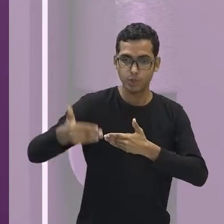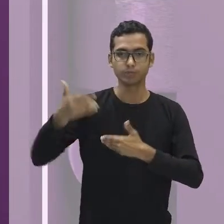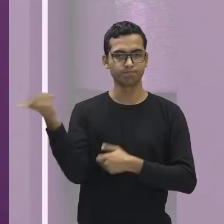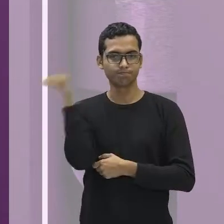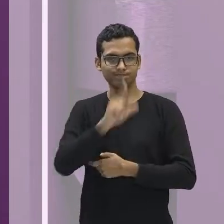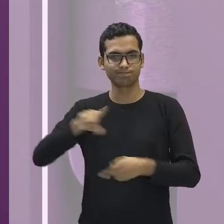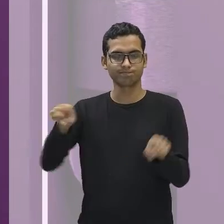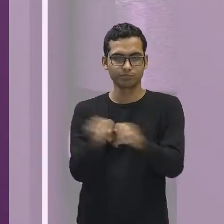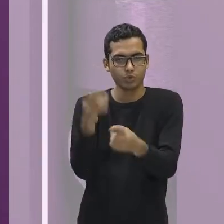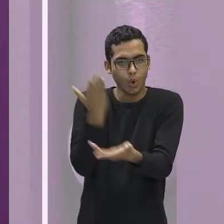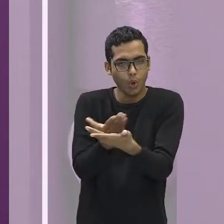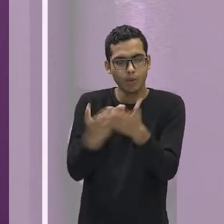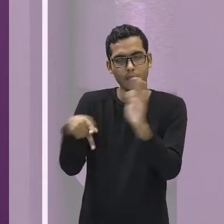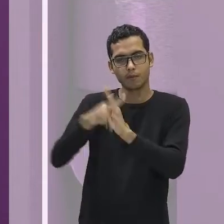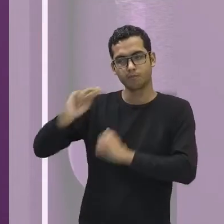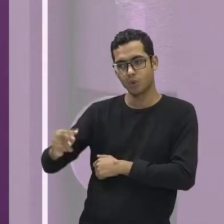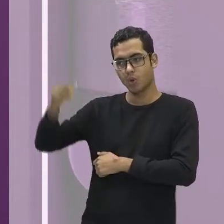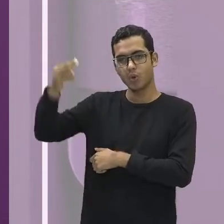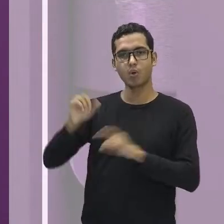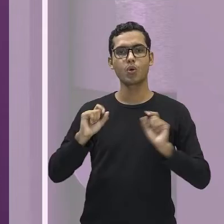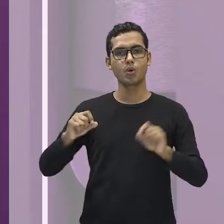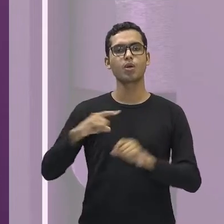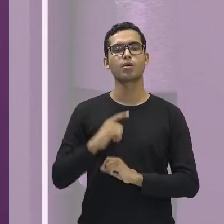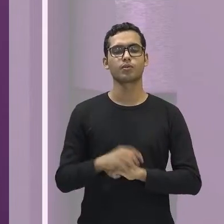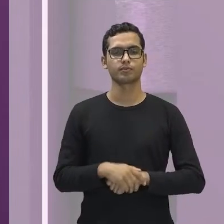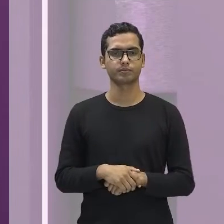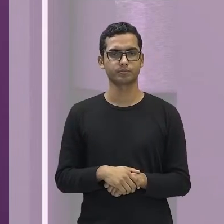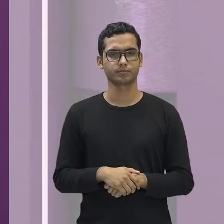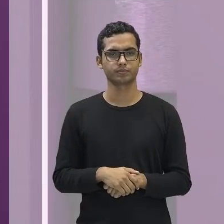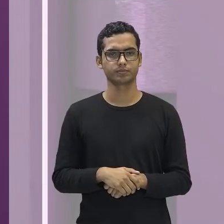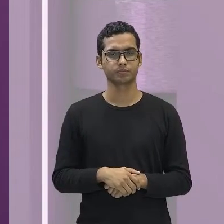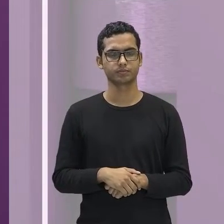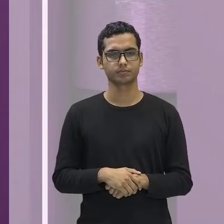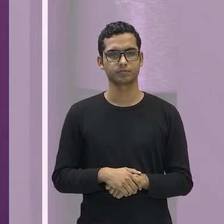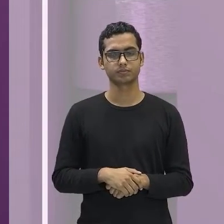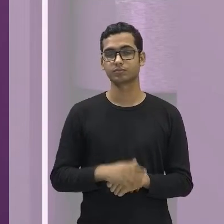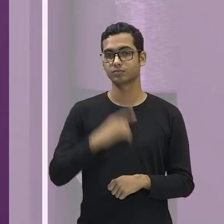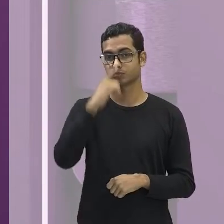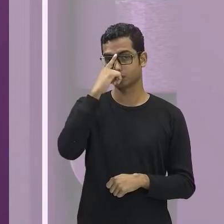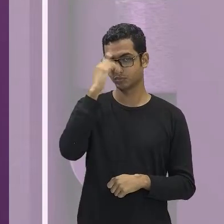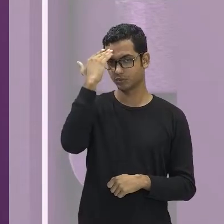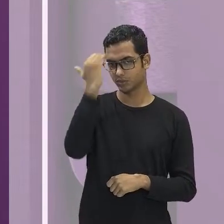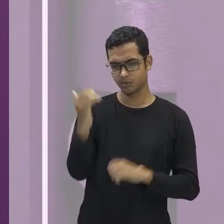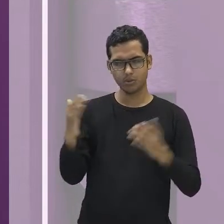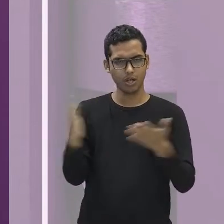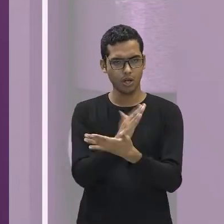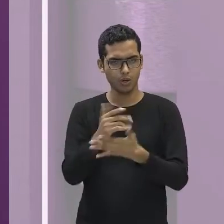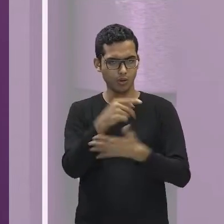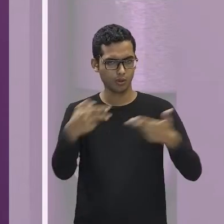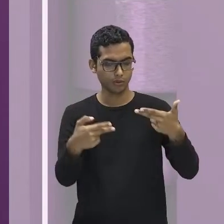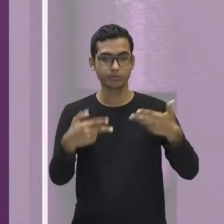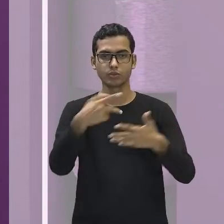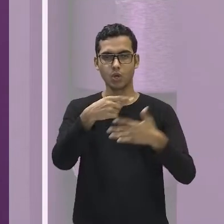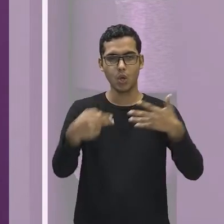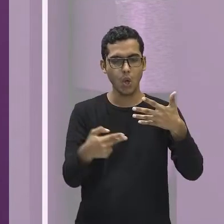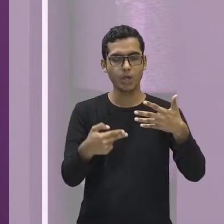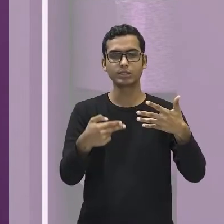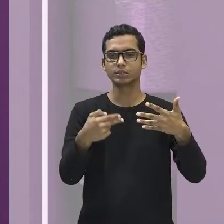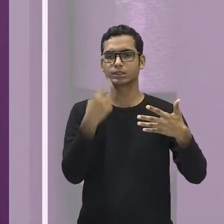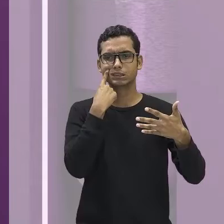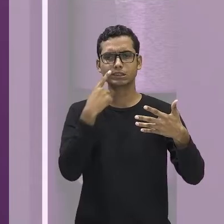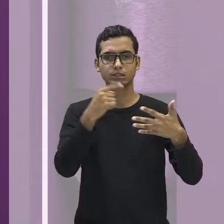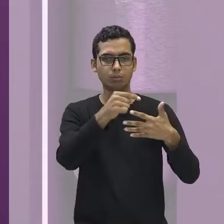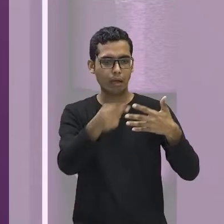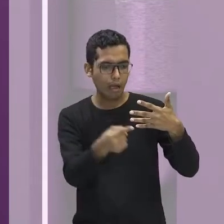frente no estudo de potenciação, que é o quê? Conhecer alguns casos particulares dela. Quando nós